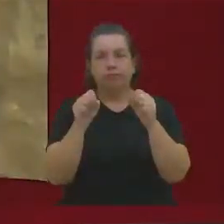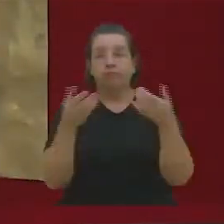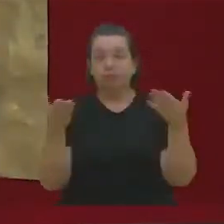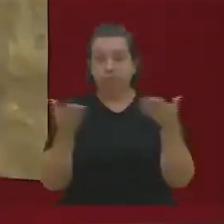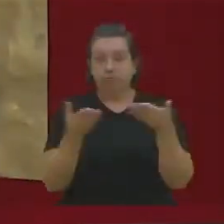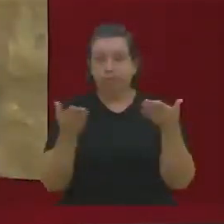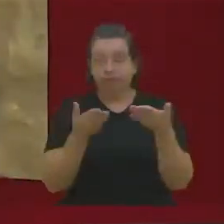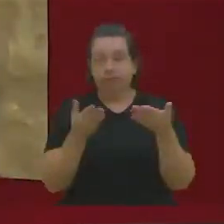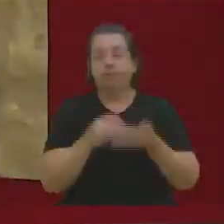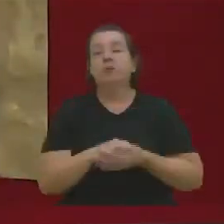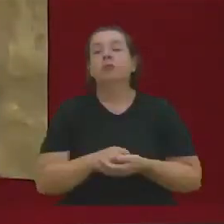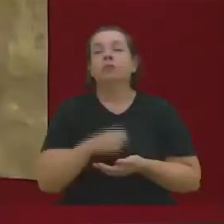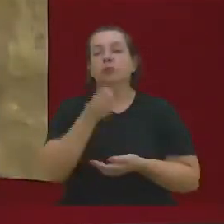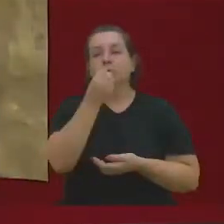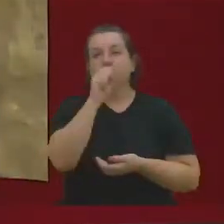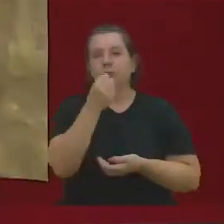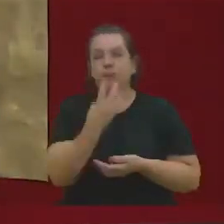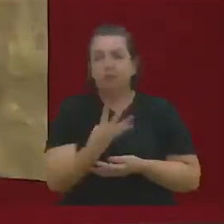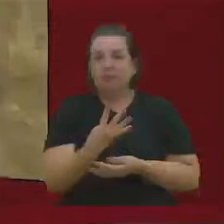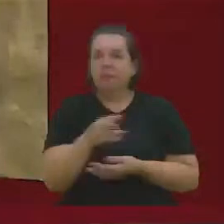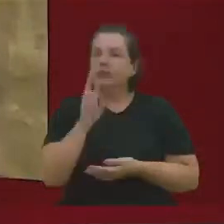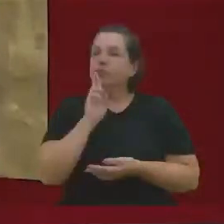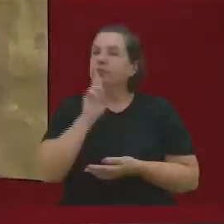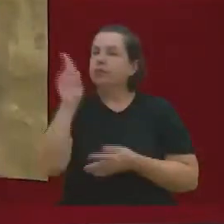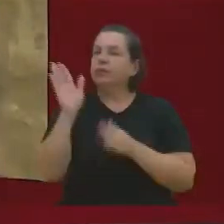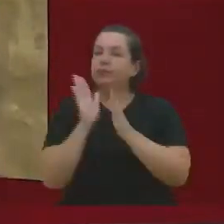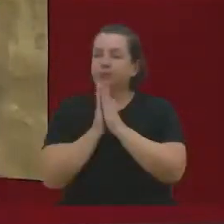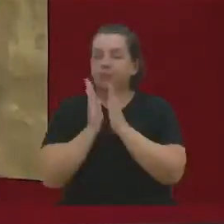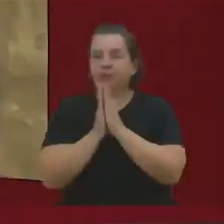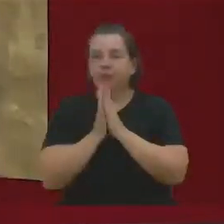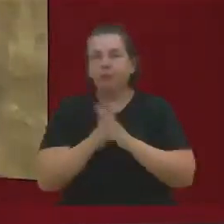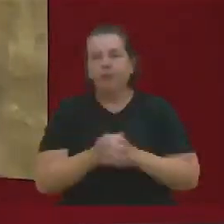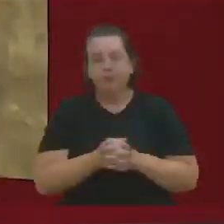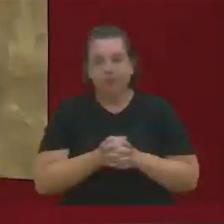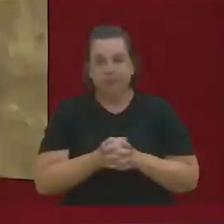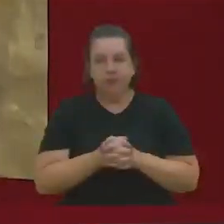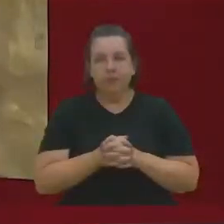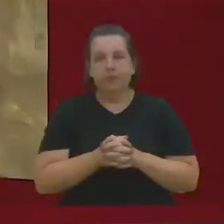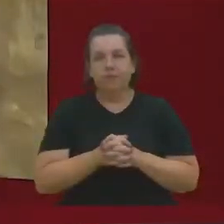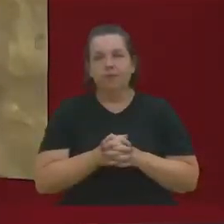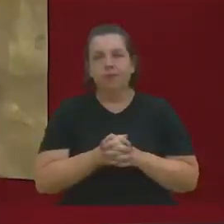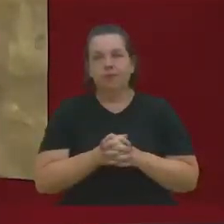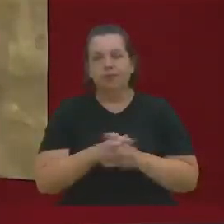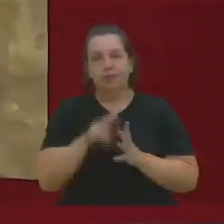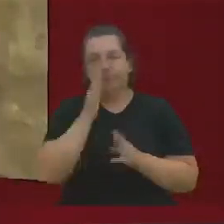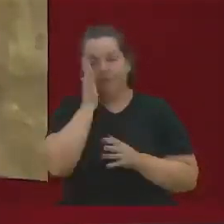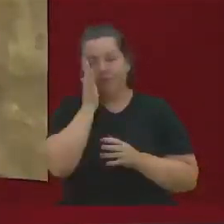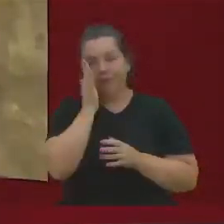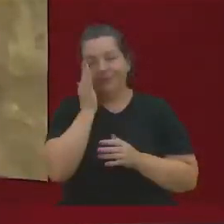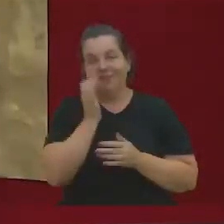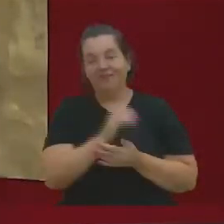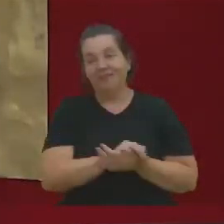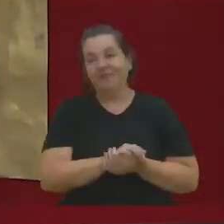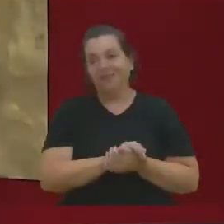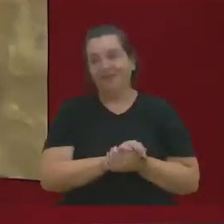o Salmo 84, que tem por antífona: ó Senhor, nosso Deus, como é grande o vosso